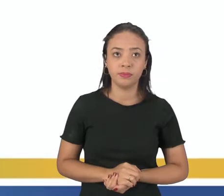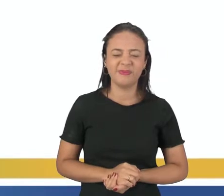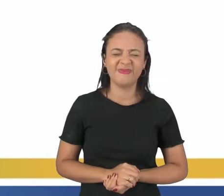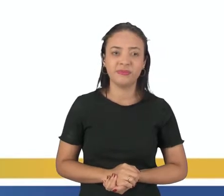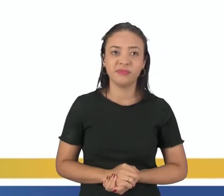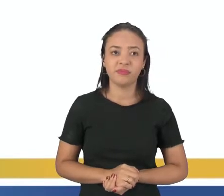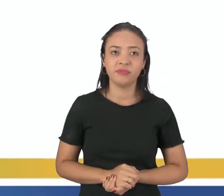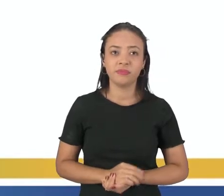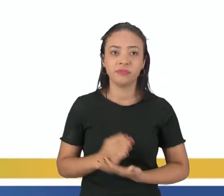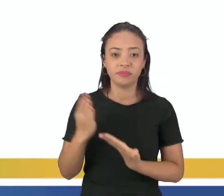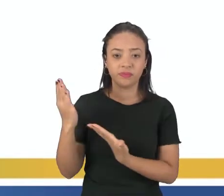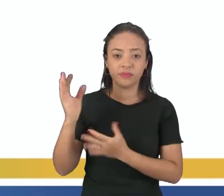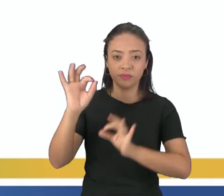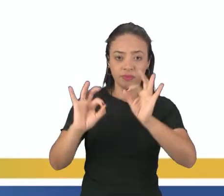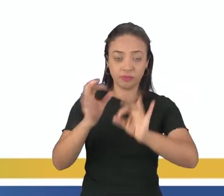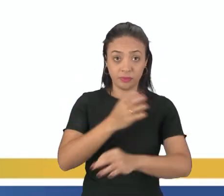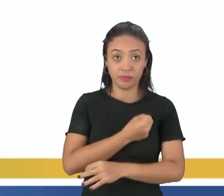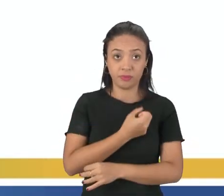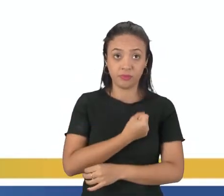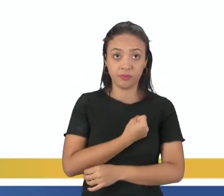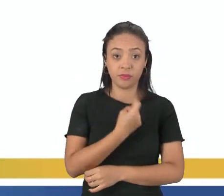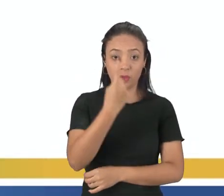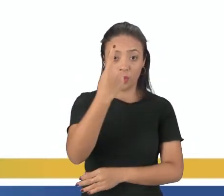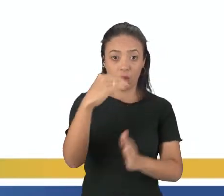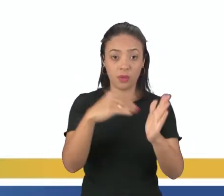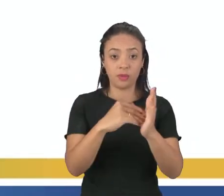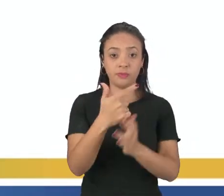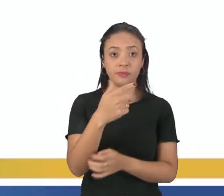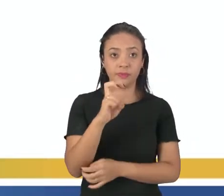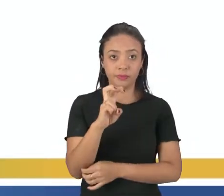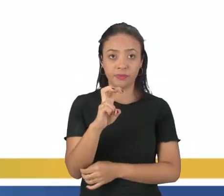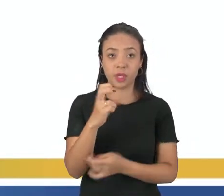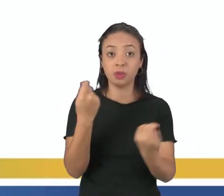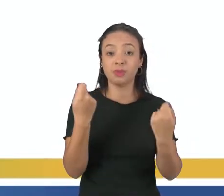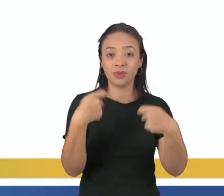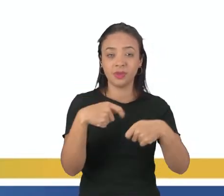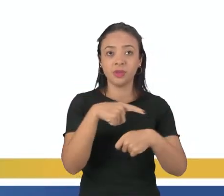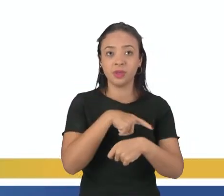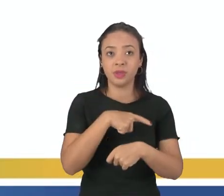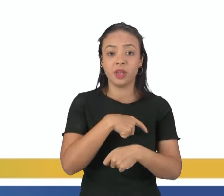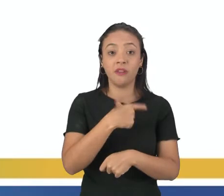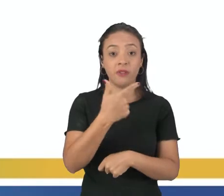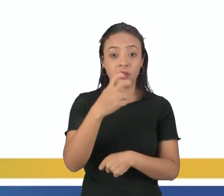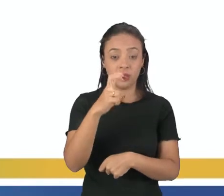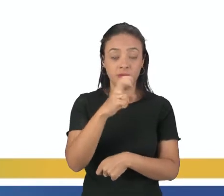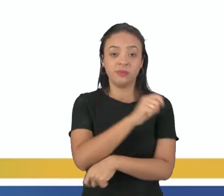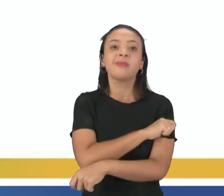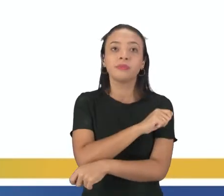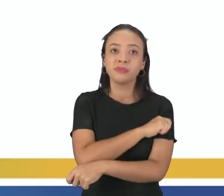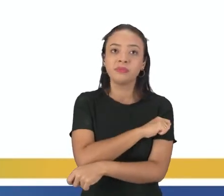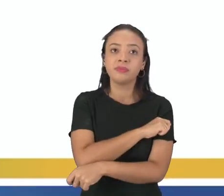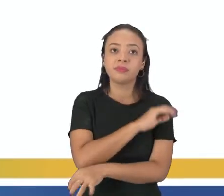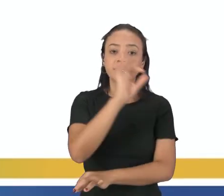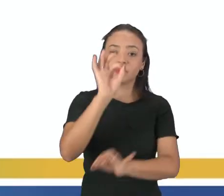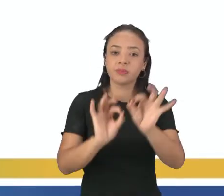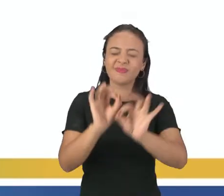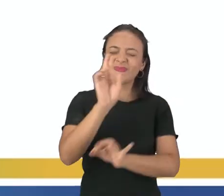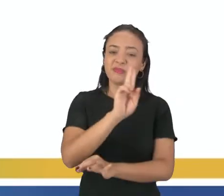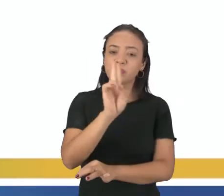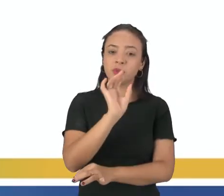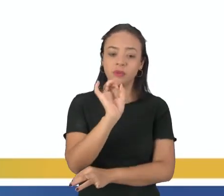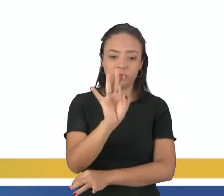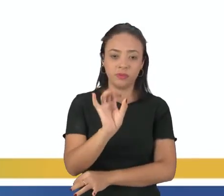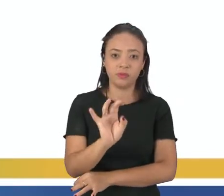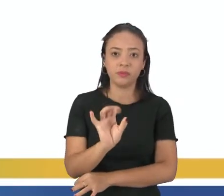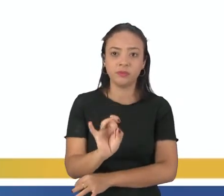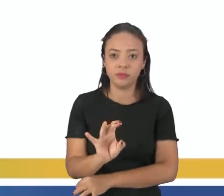E aí foi enumerado de 1 a 25, que é a suposição que existem 25 alunos. Coloquei o nome de cada